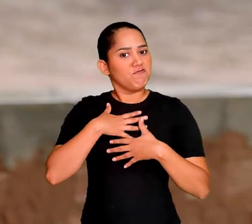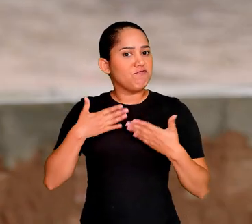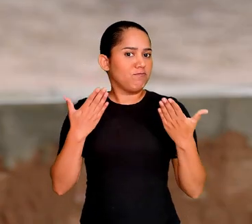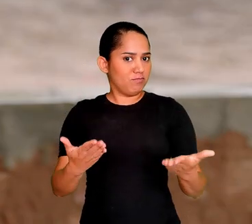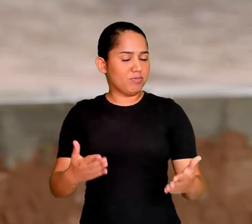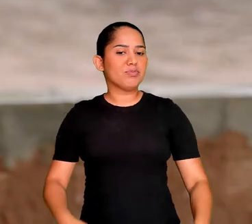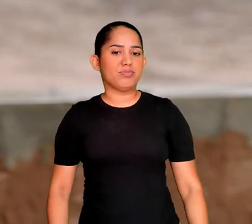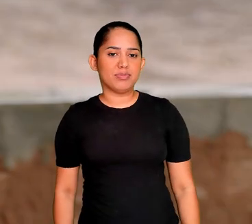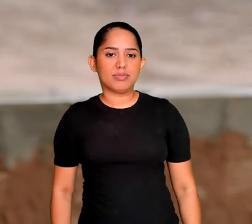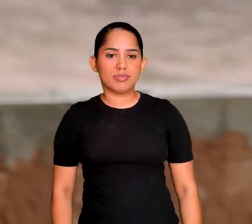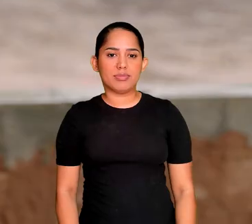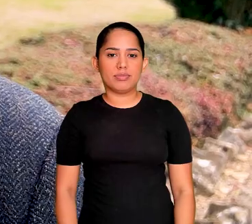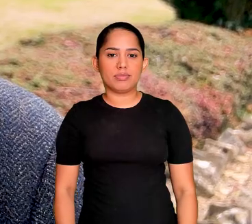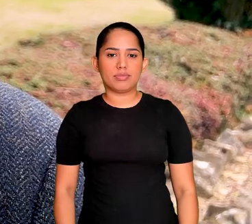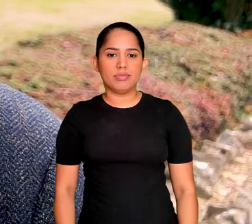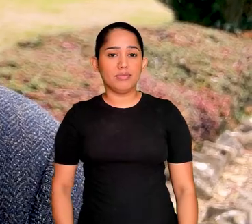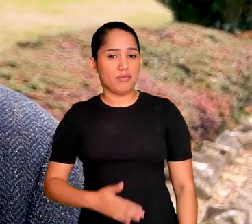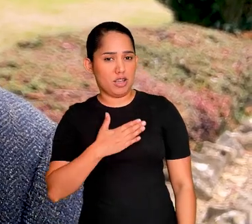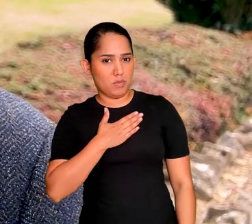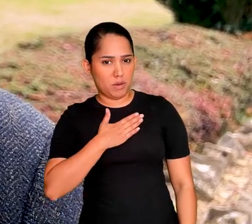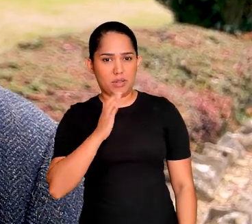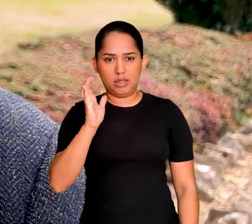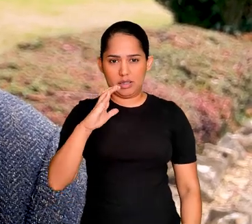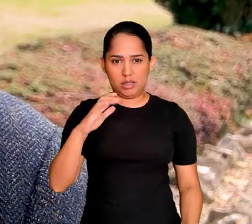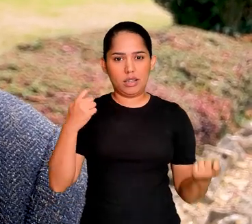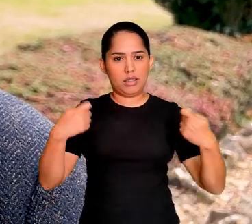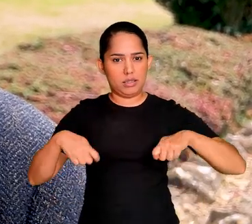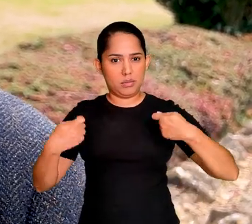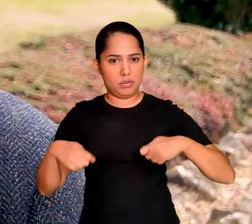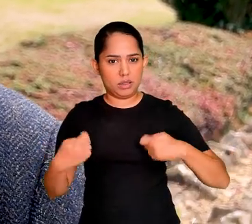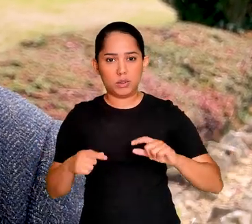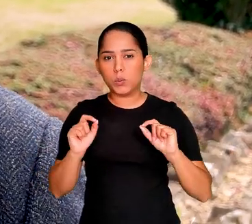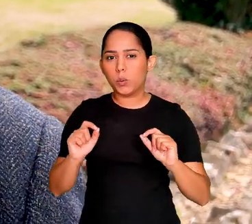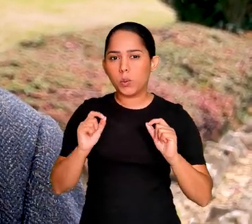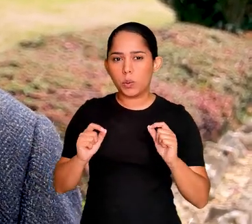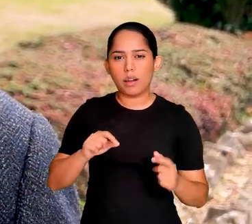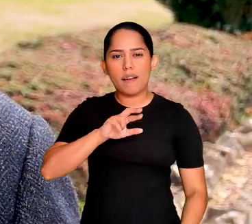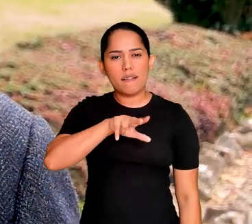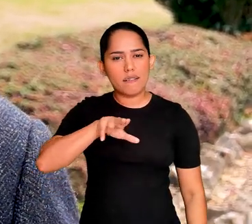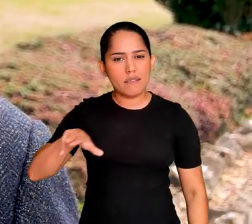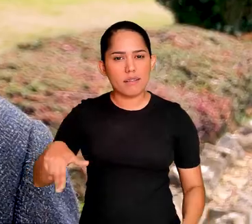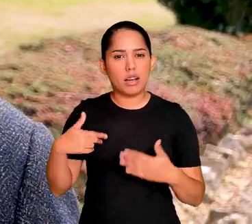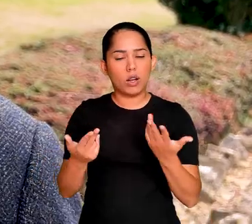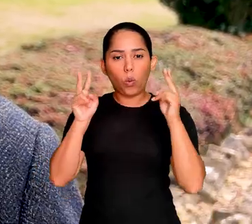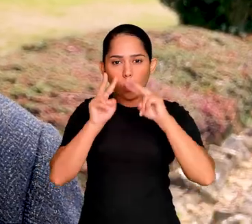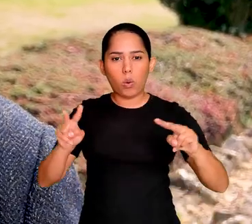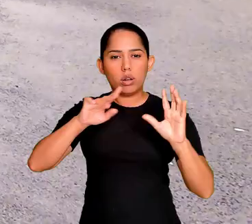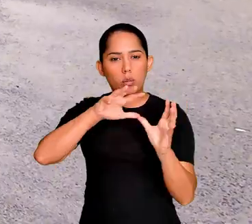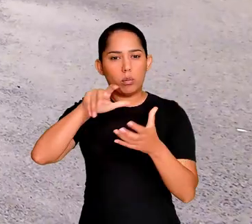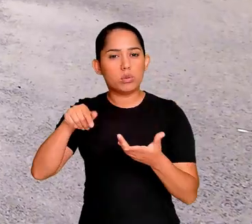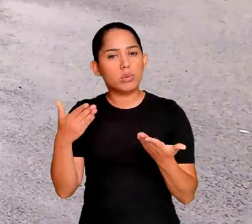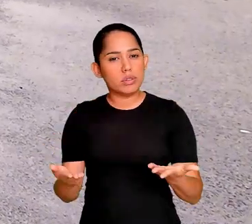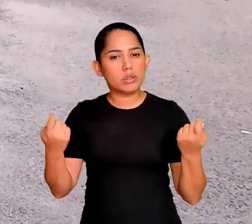bastante gratificante com isso, né? To me, science increasingly needs to become multiple different ways of looking at the